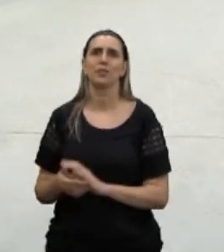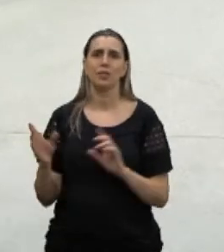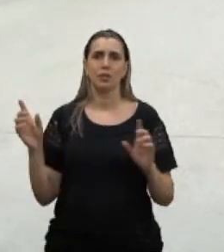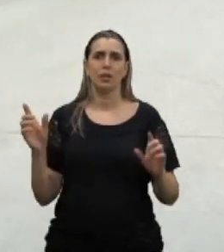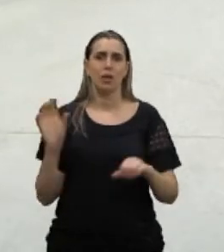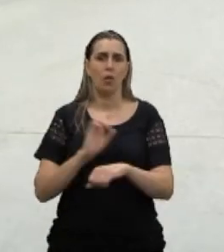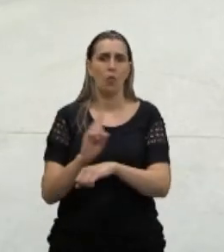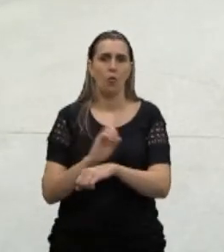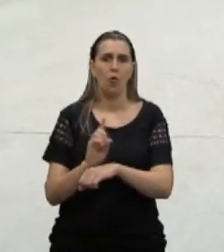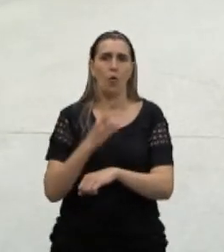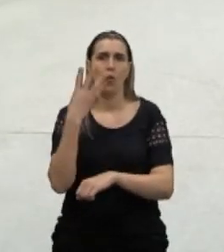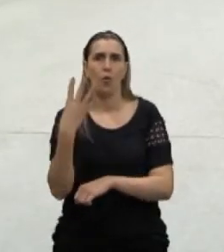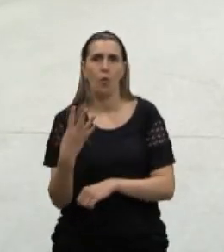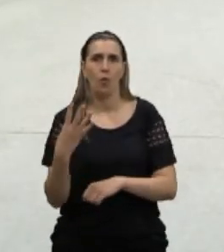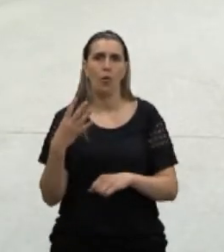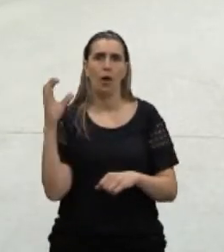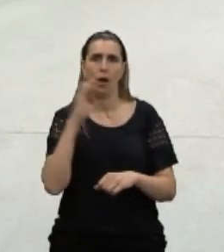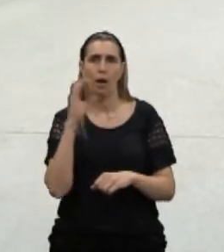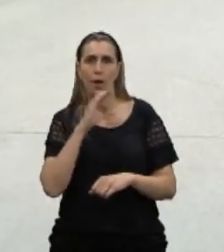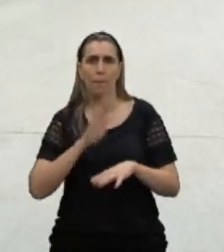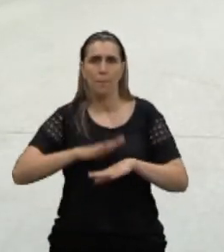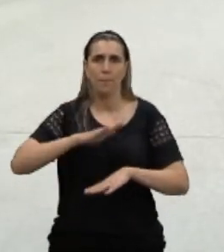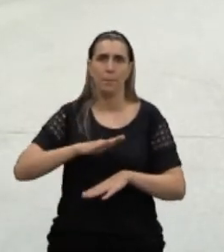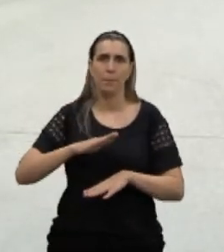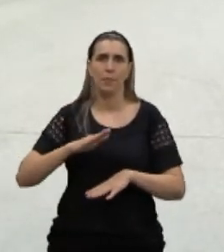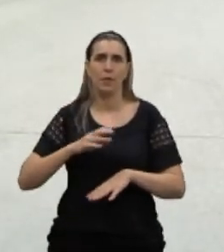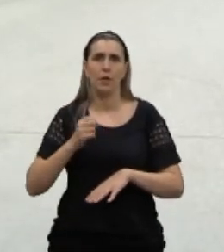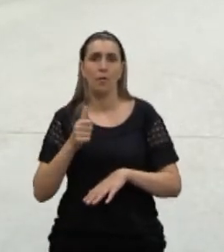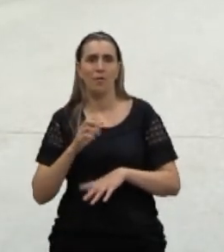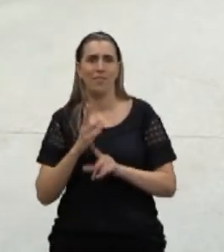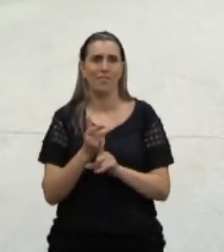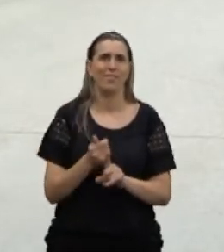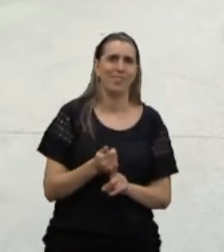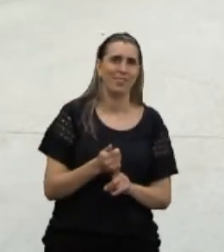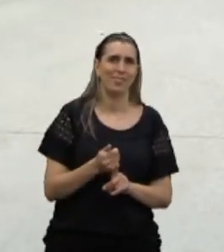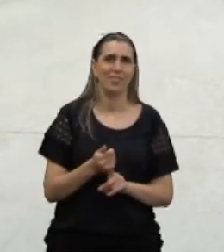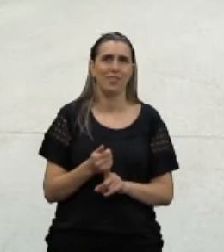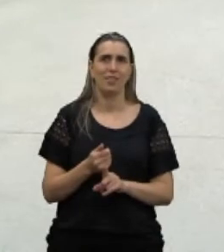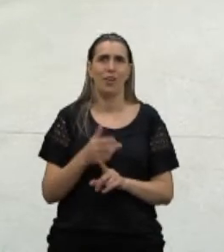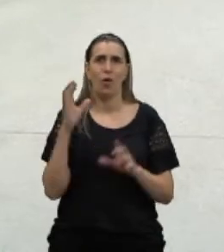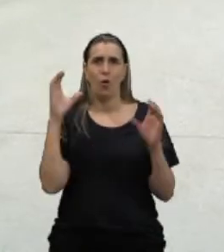Velocidade 4. Eu já estou quase arteira? Está quase arteira.